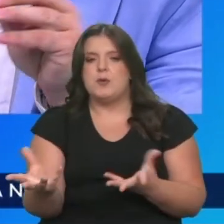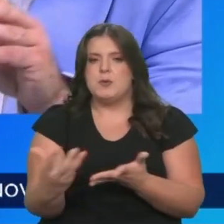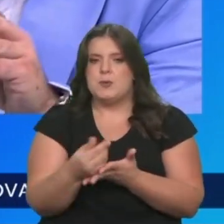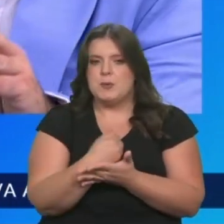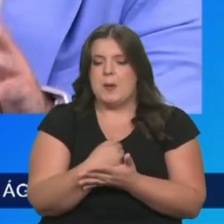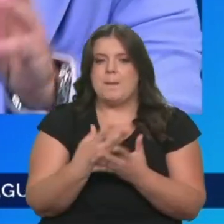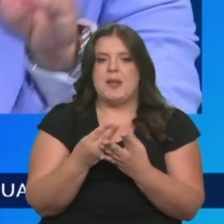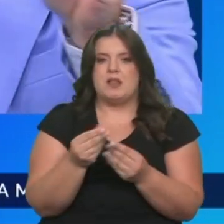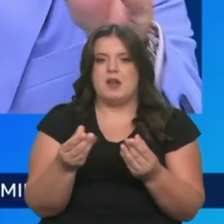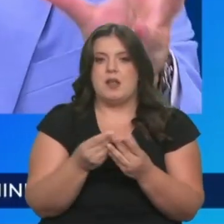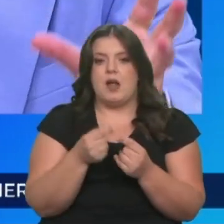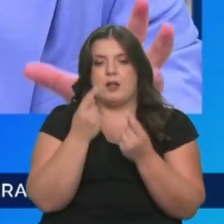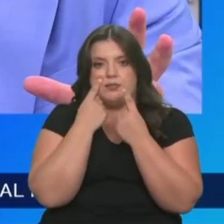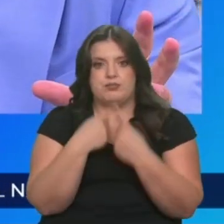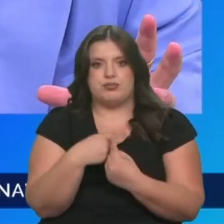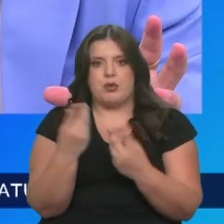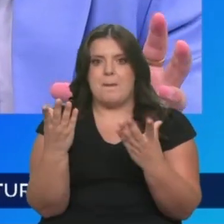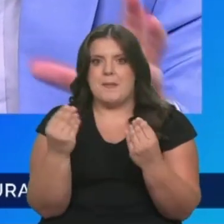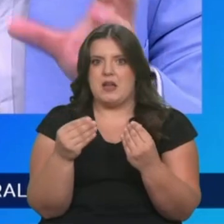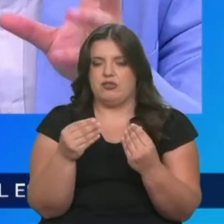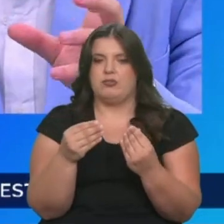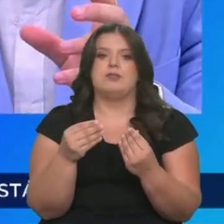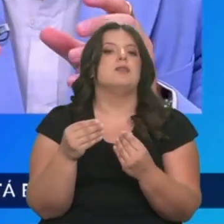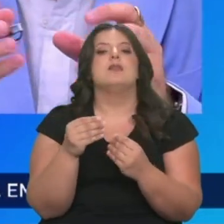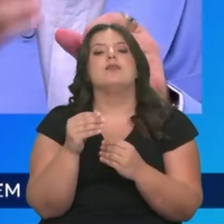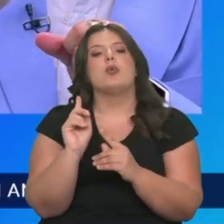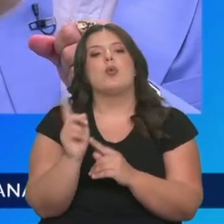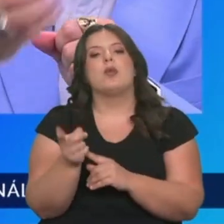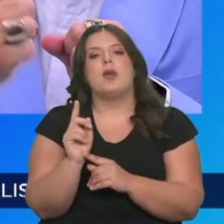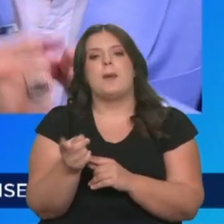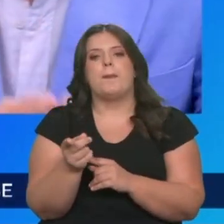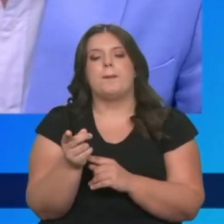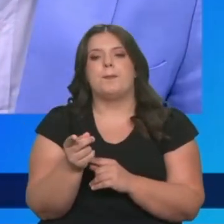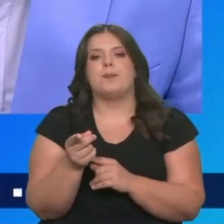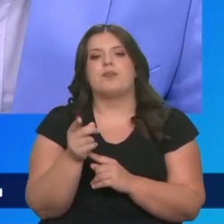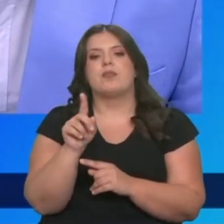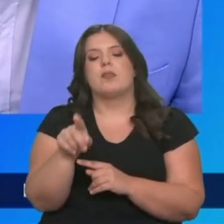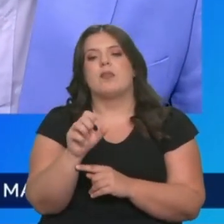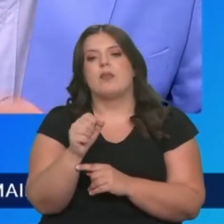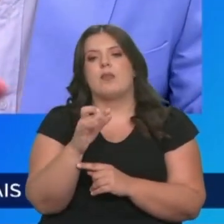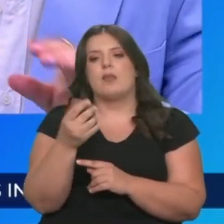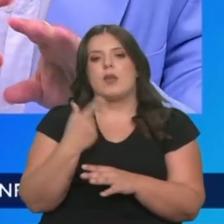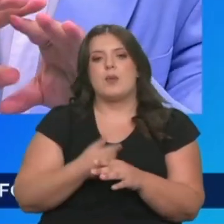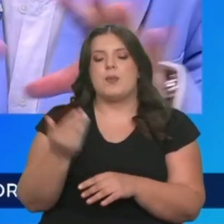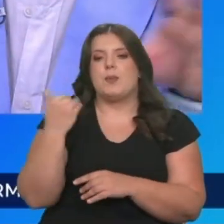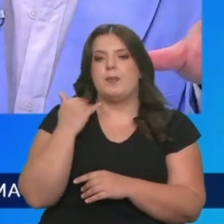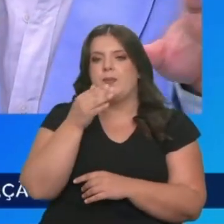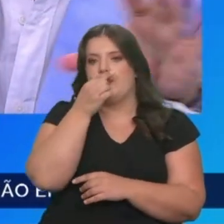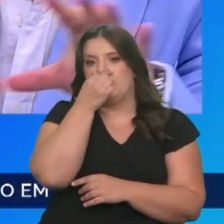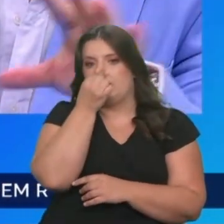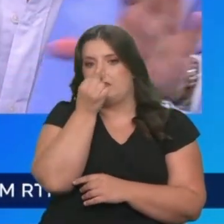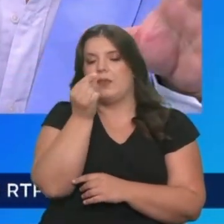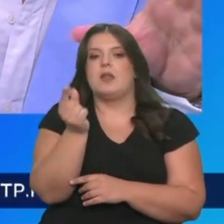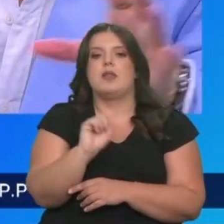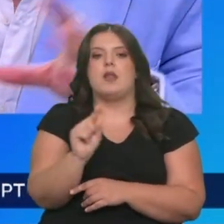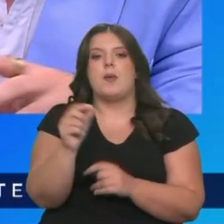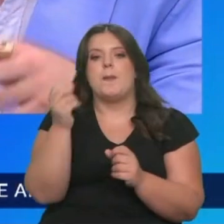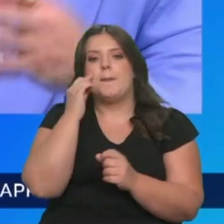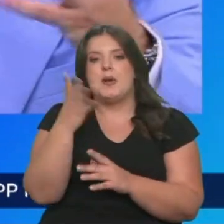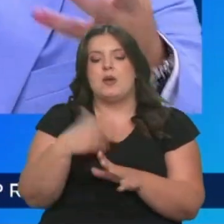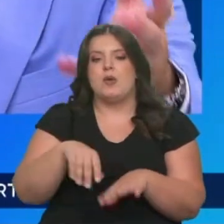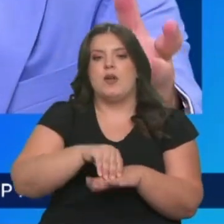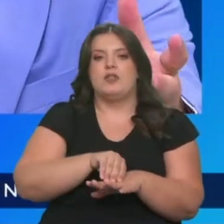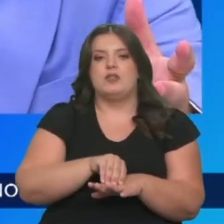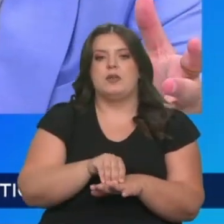material iluminam muito mais aquilo que é essas galáxias ancestrais. E, portanto, não, esse brilho extra não é